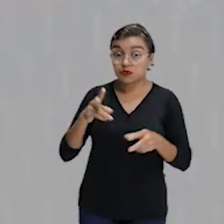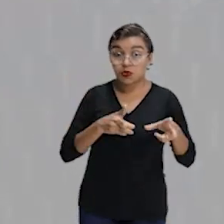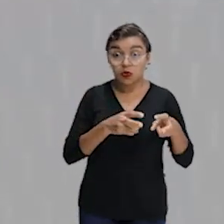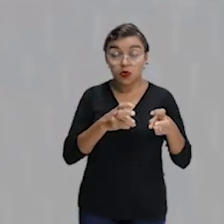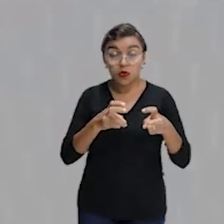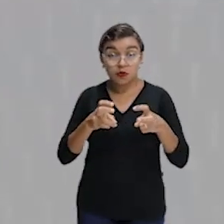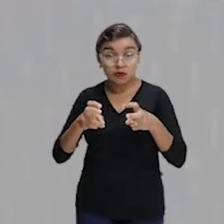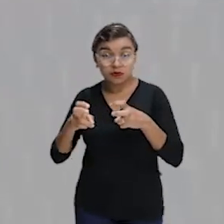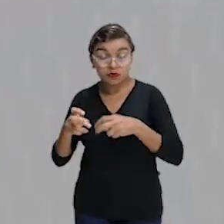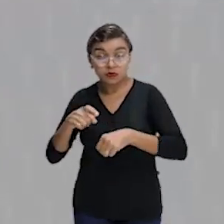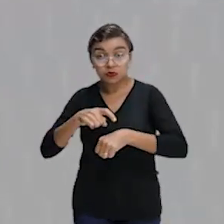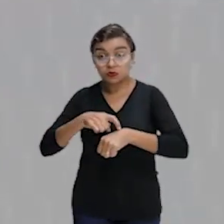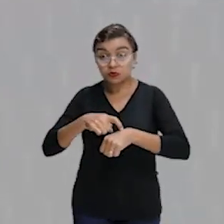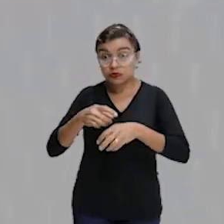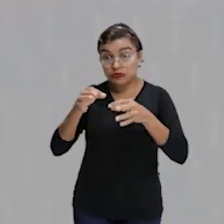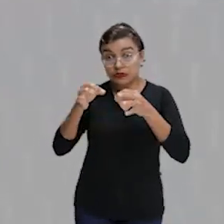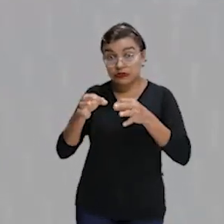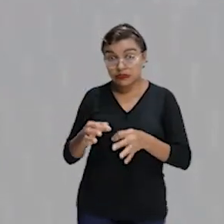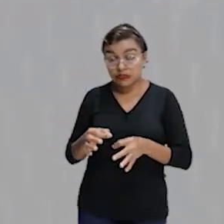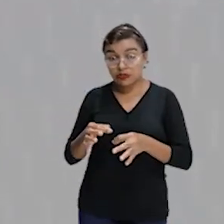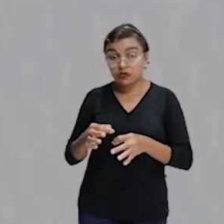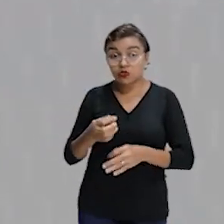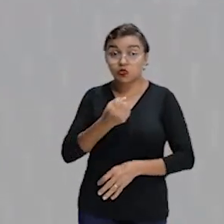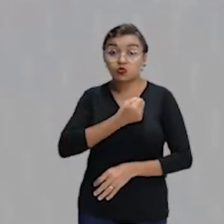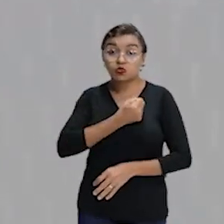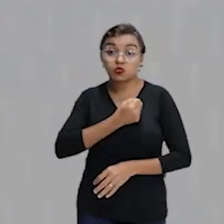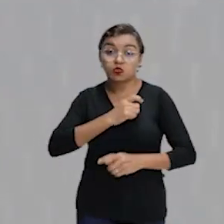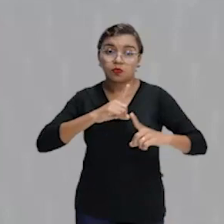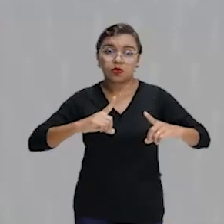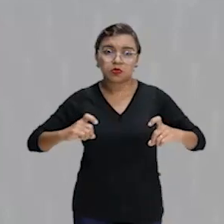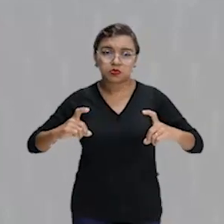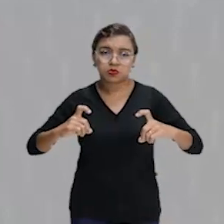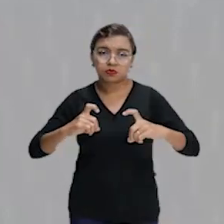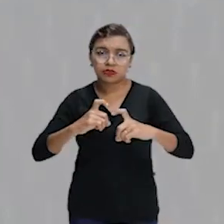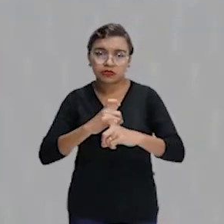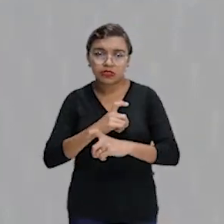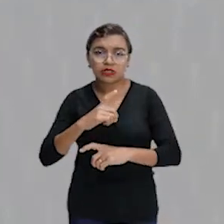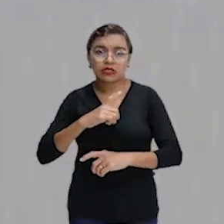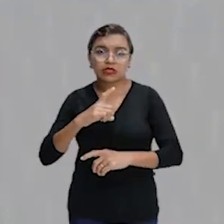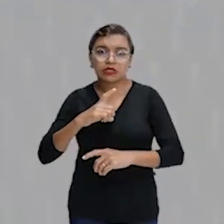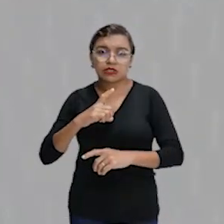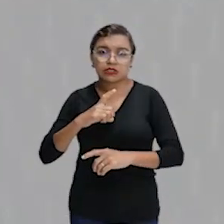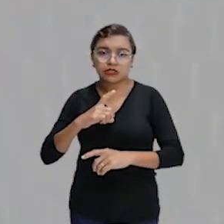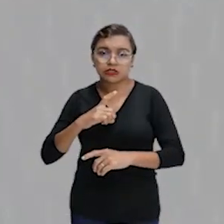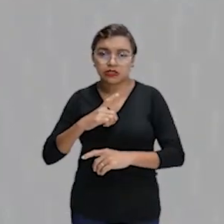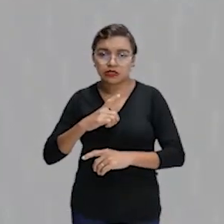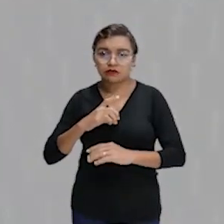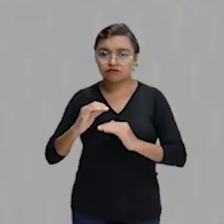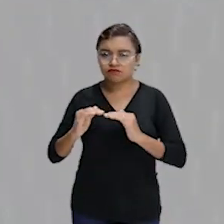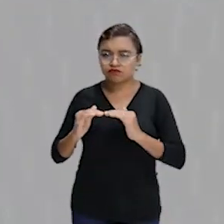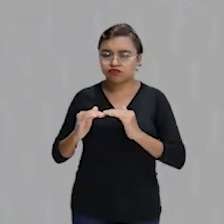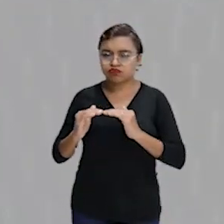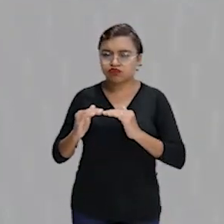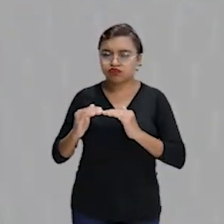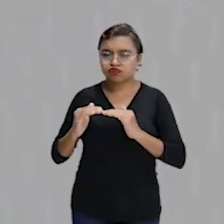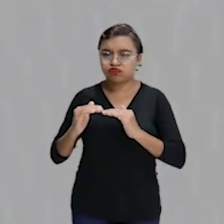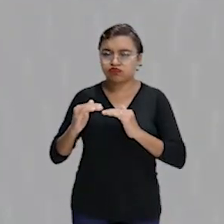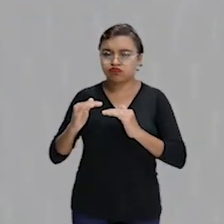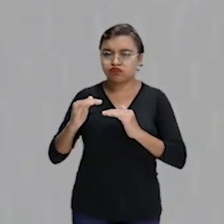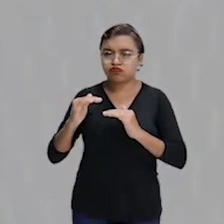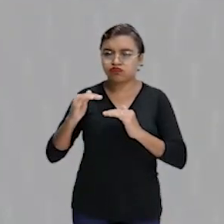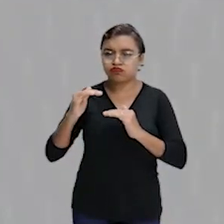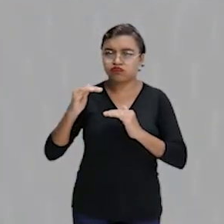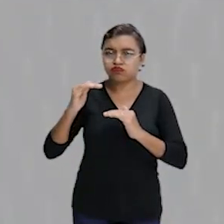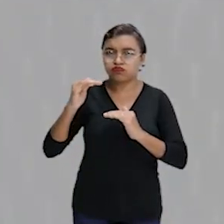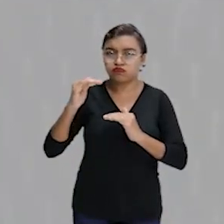condições ideais, o número de bactérias Q de T em uma cultura cresce, ó, dá destaque